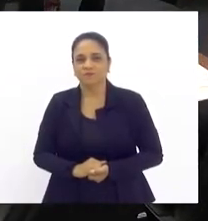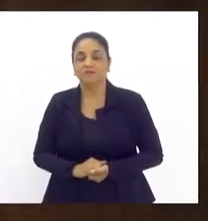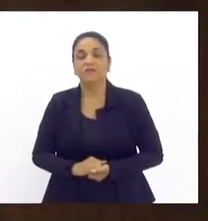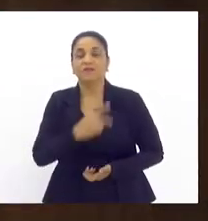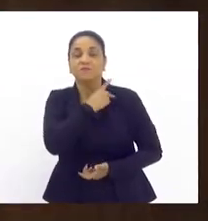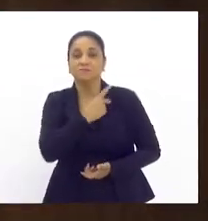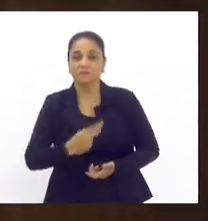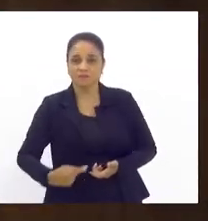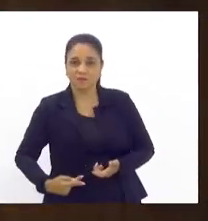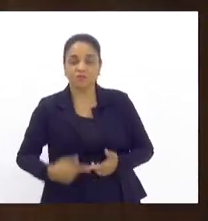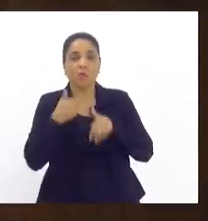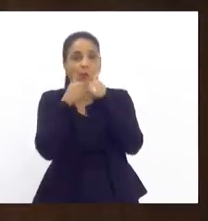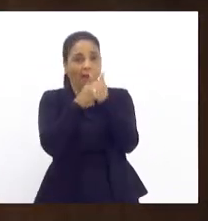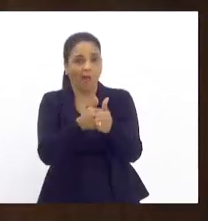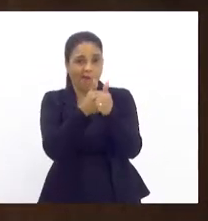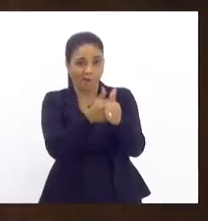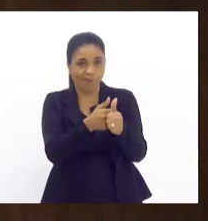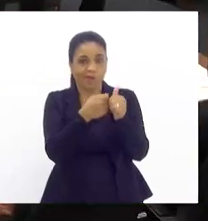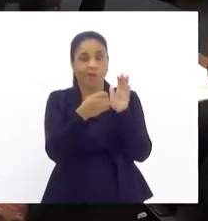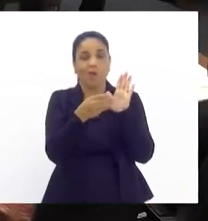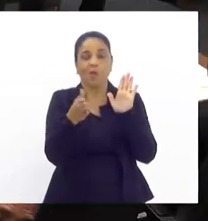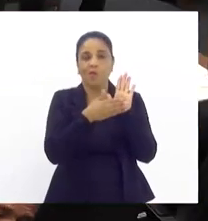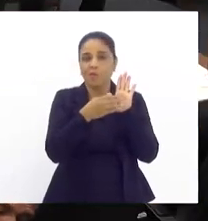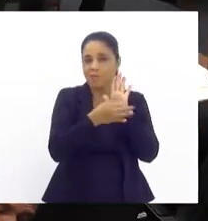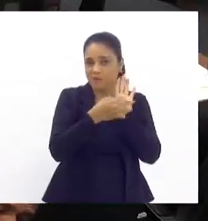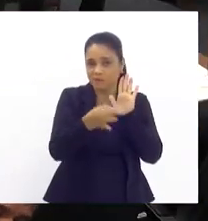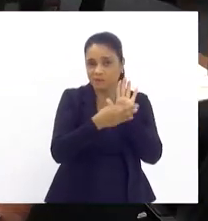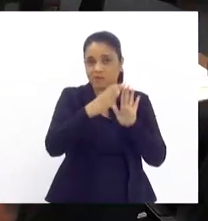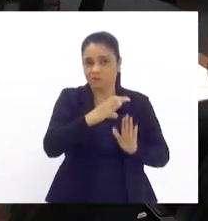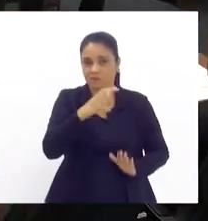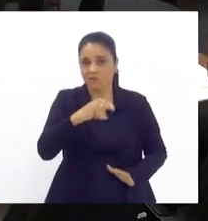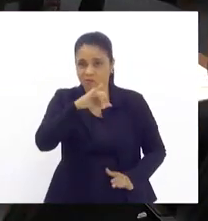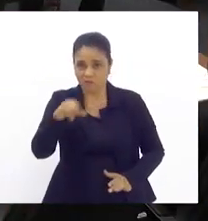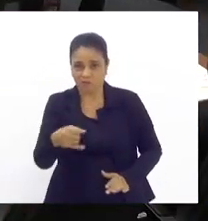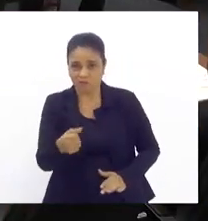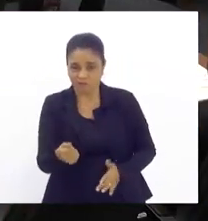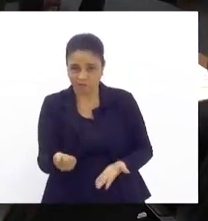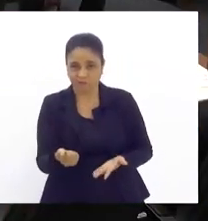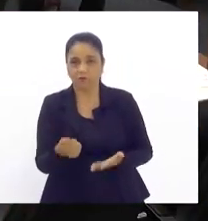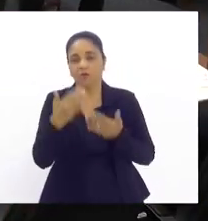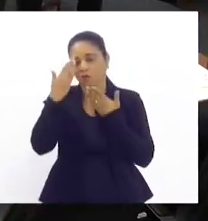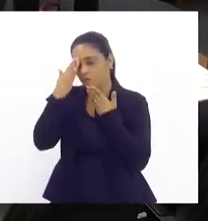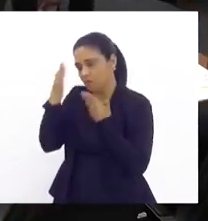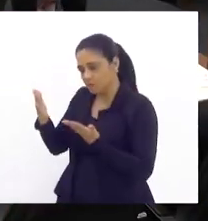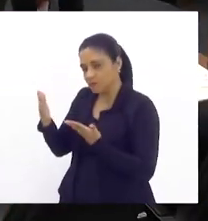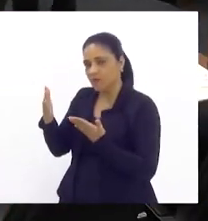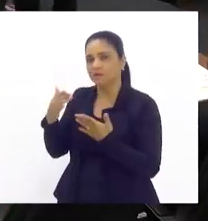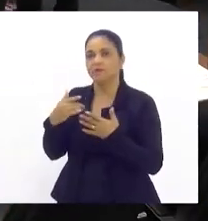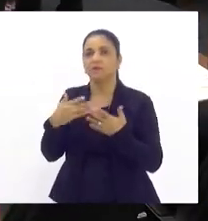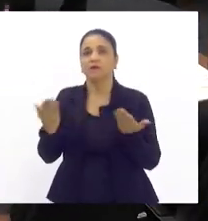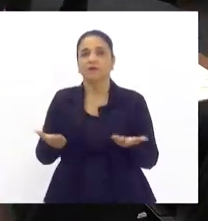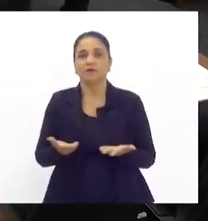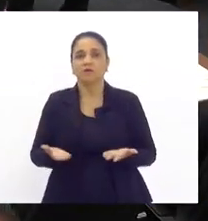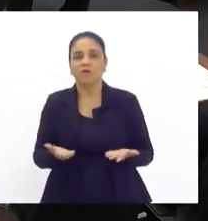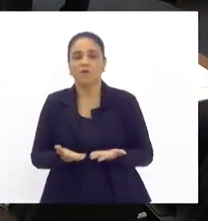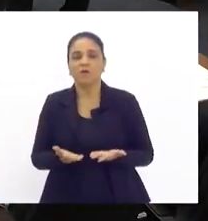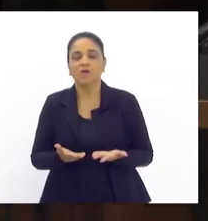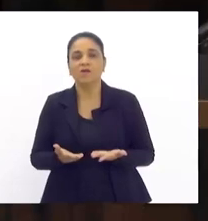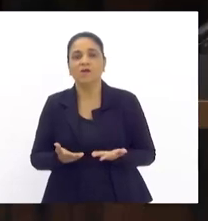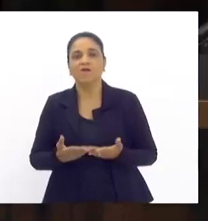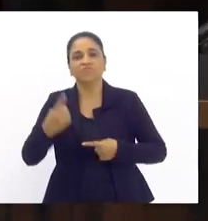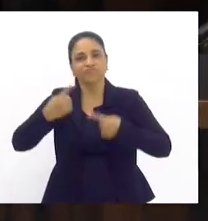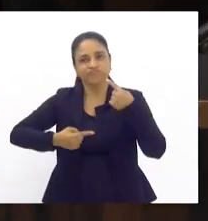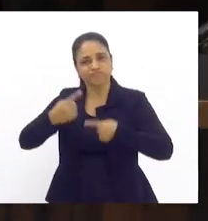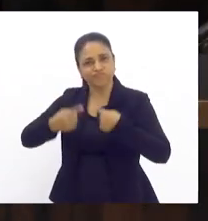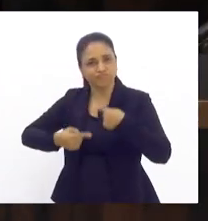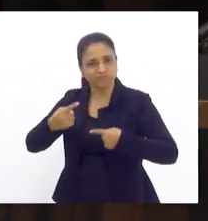Presidente, acompanha os pareceres da CCJ. Muito obrigado. Com os pareceres emitidos em discussão. Não havendo